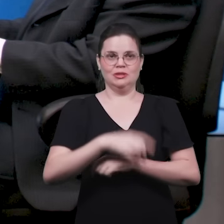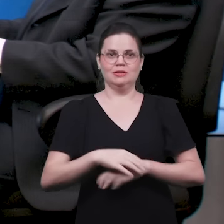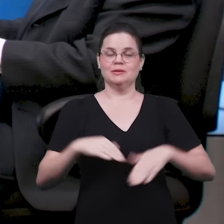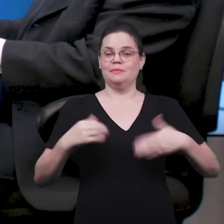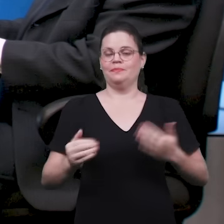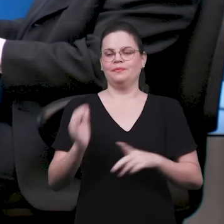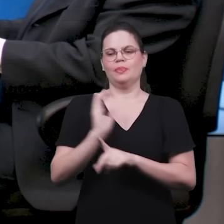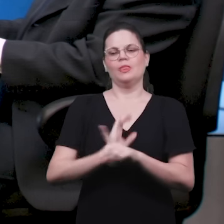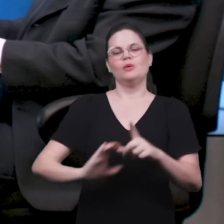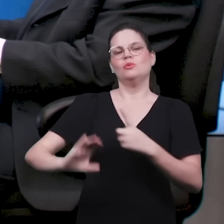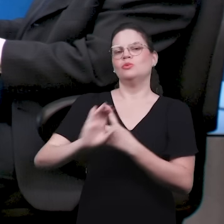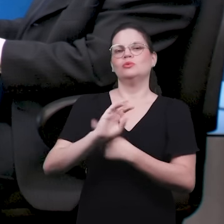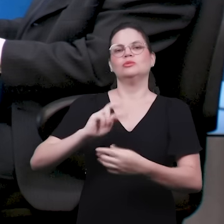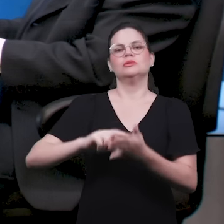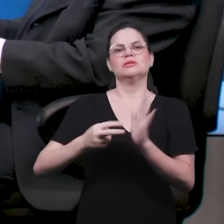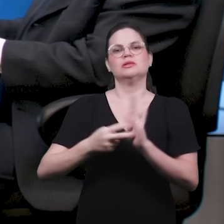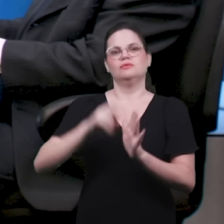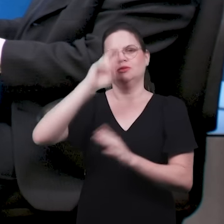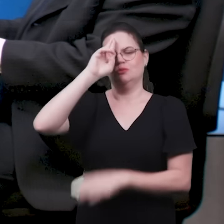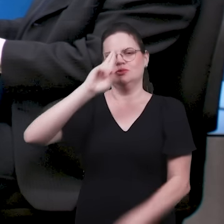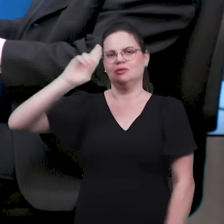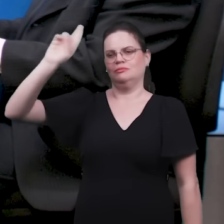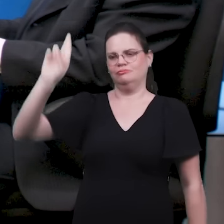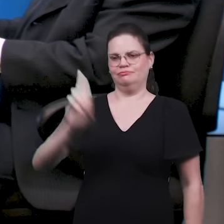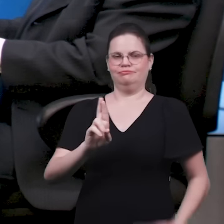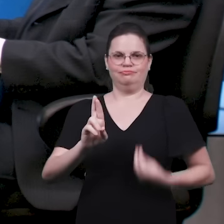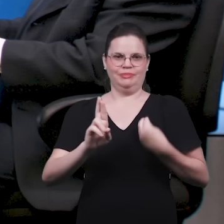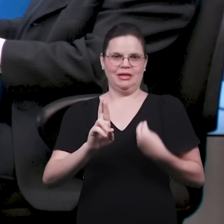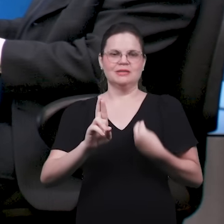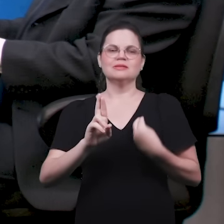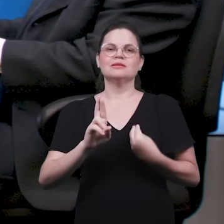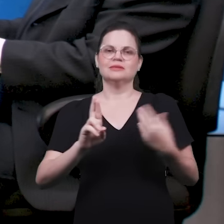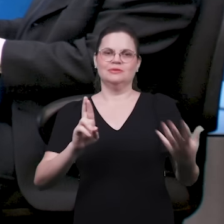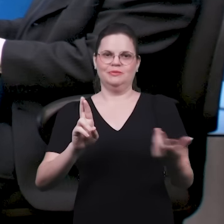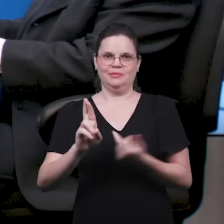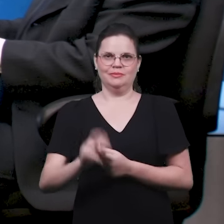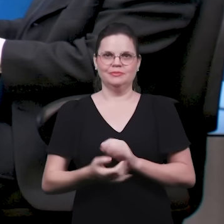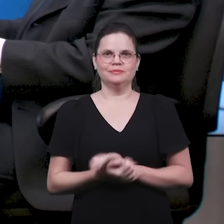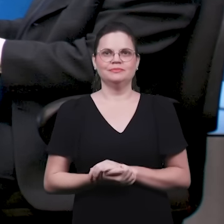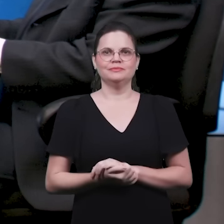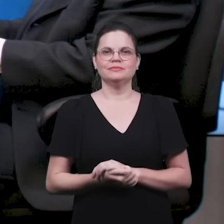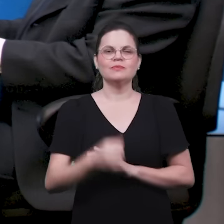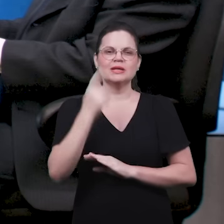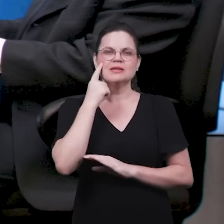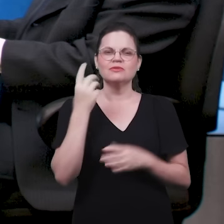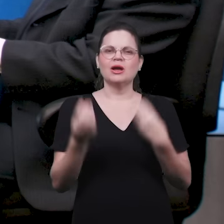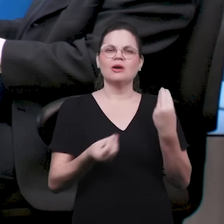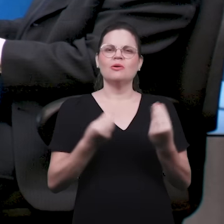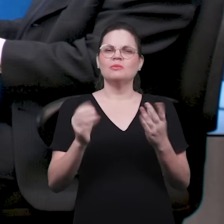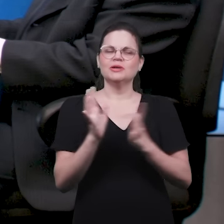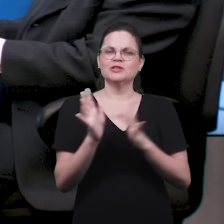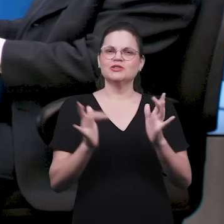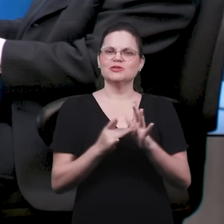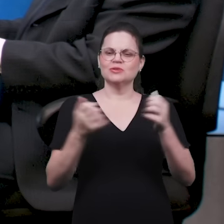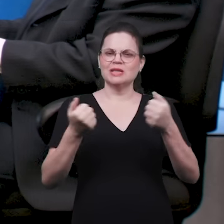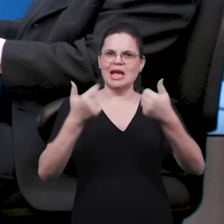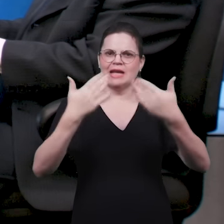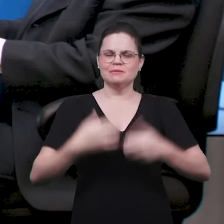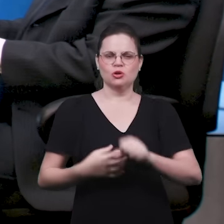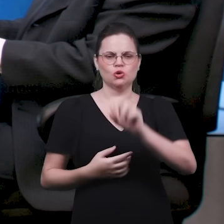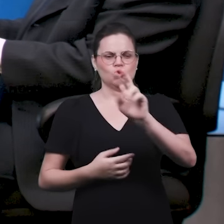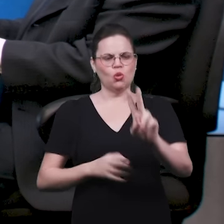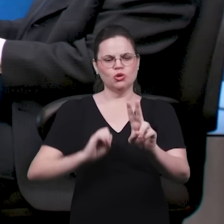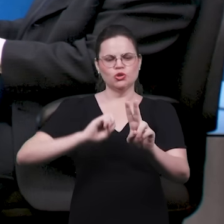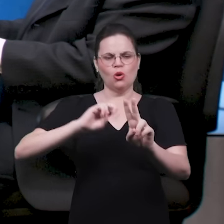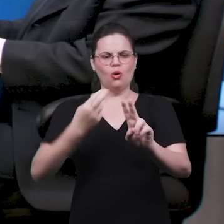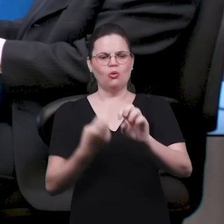a presença maravilhosa do Senhor no nosso meio, algo especial. E veja como o Senhor Jesus ele definiu o culto, né? 2 ou 3